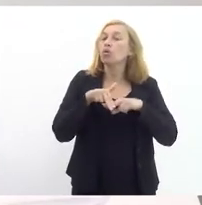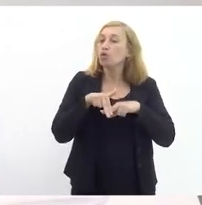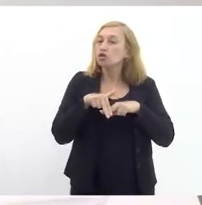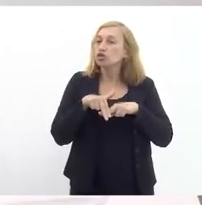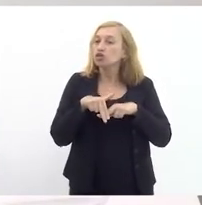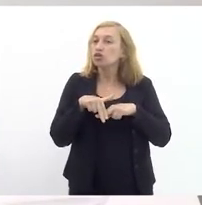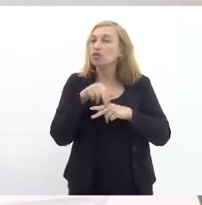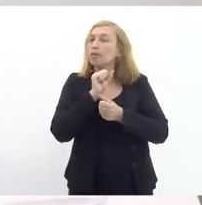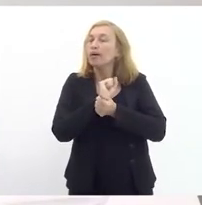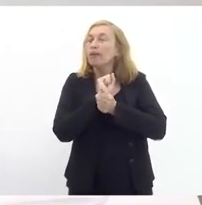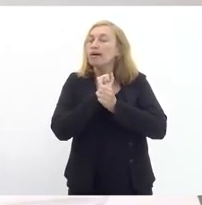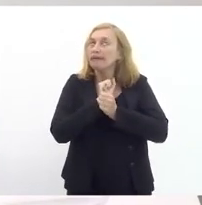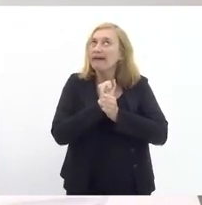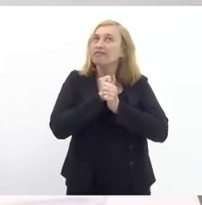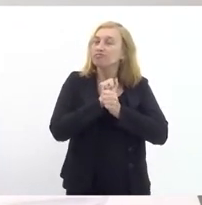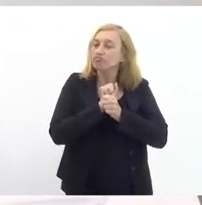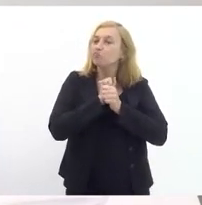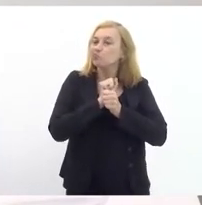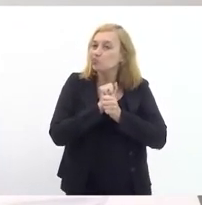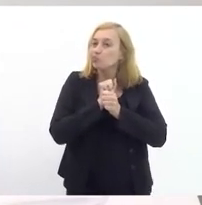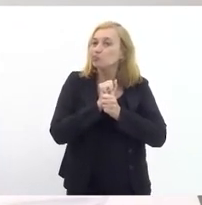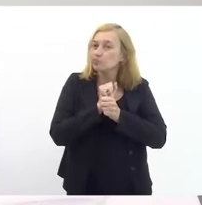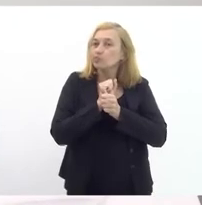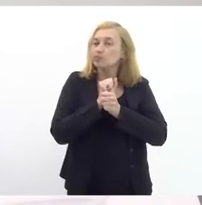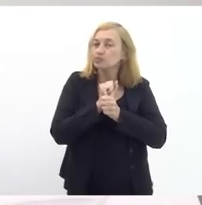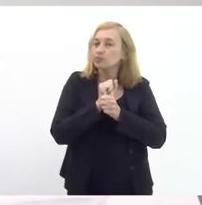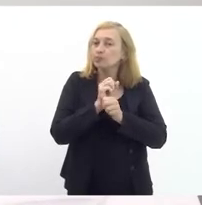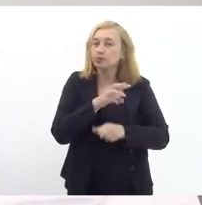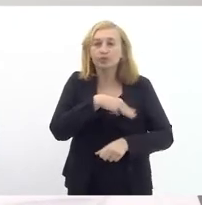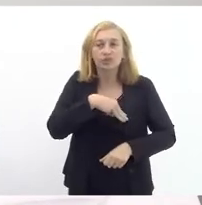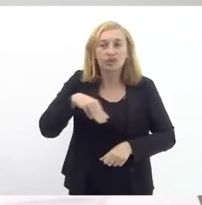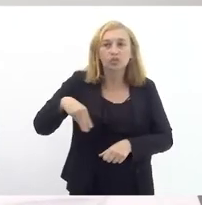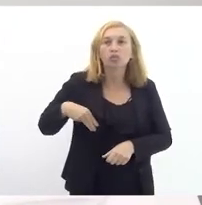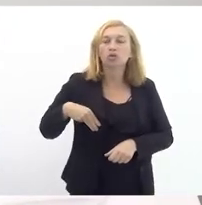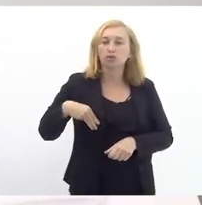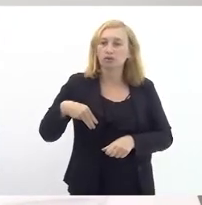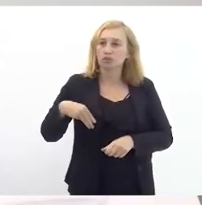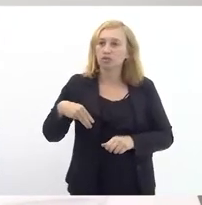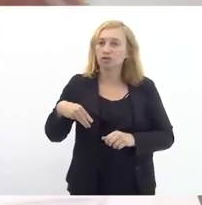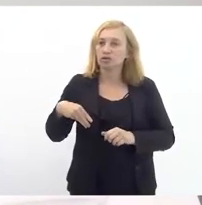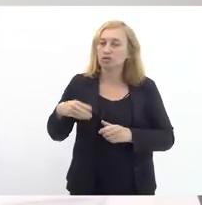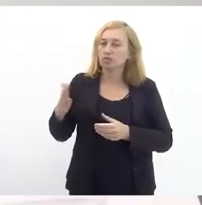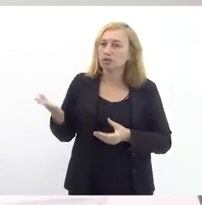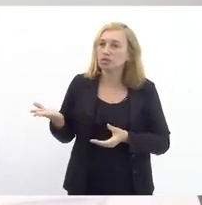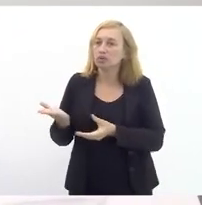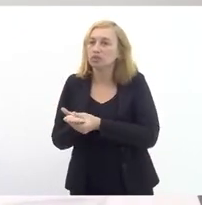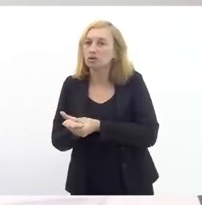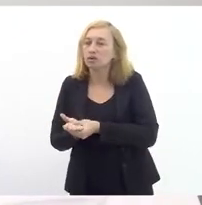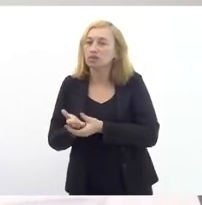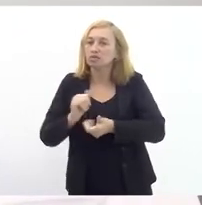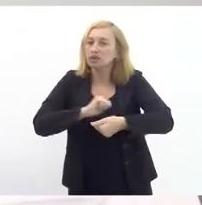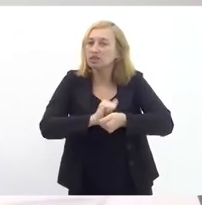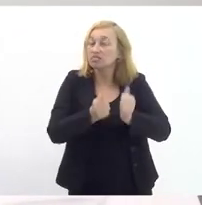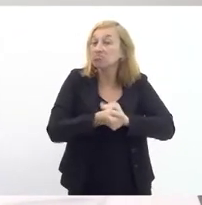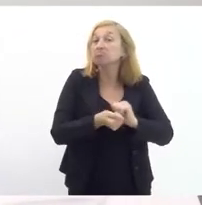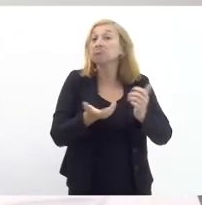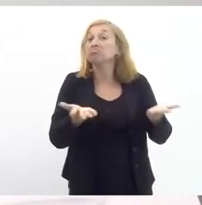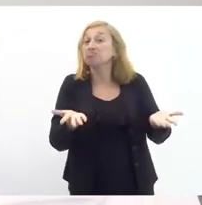para esperar que uma ação do Ministério Público para fazer essas adaptações?